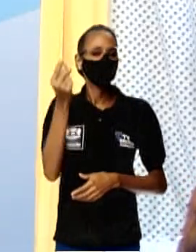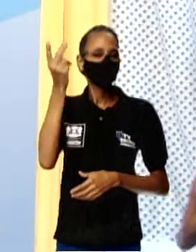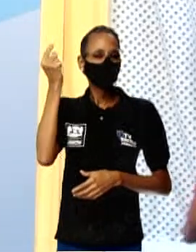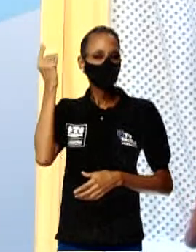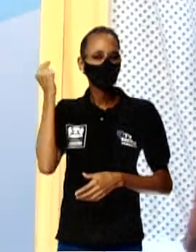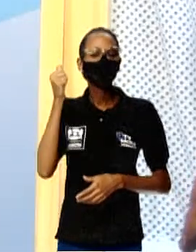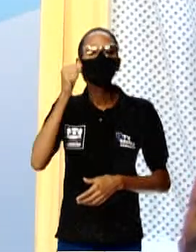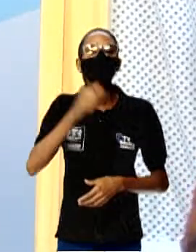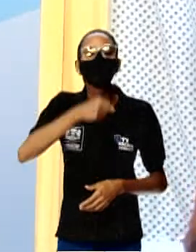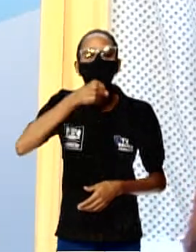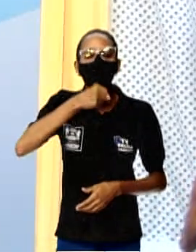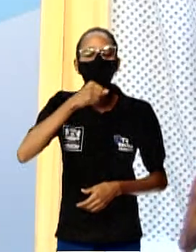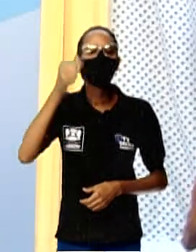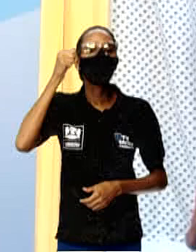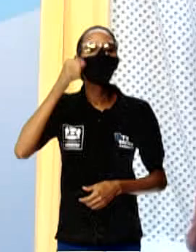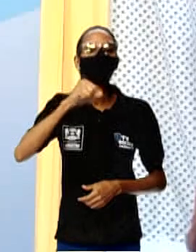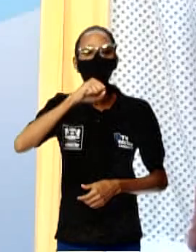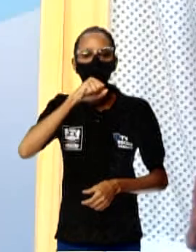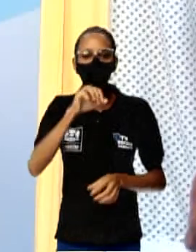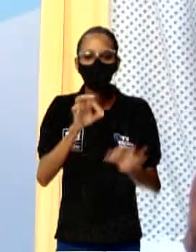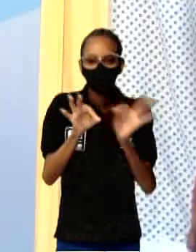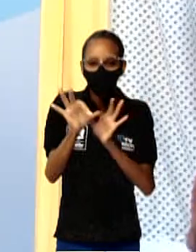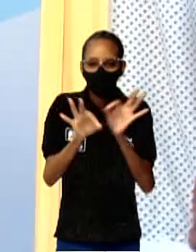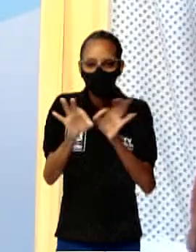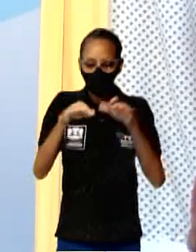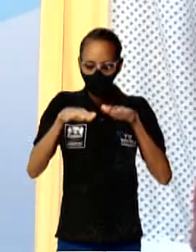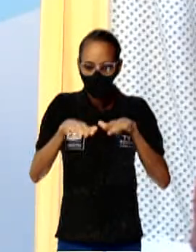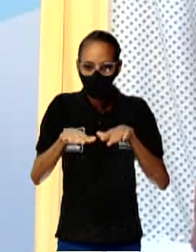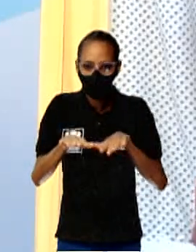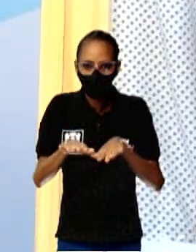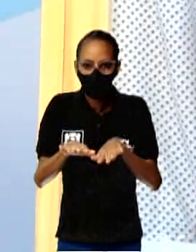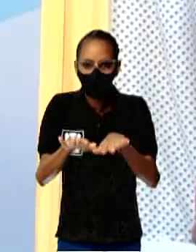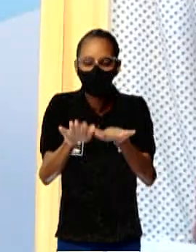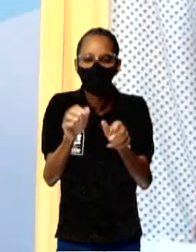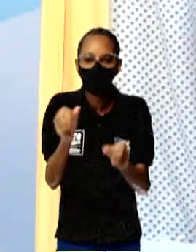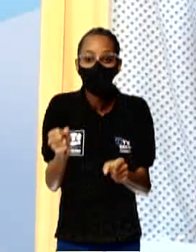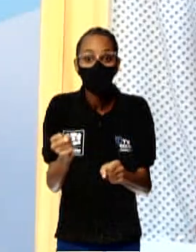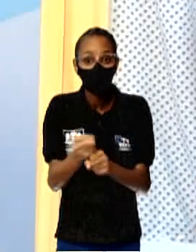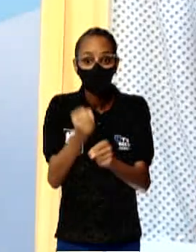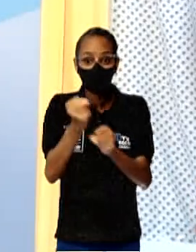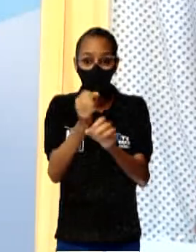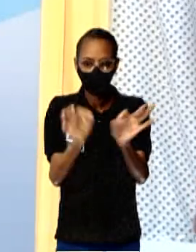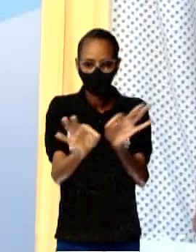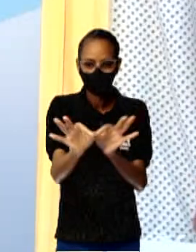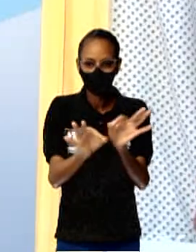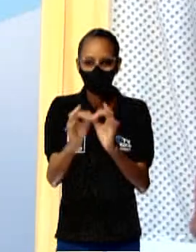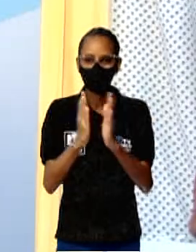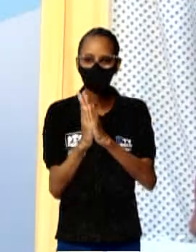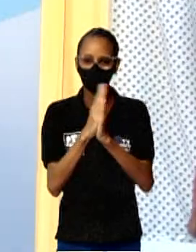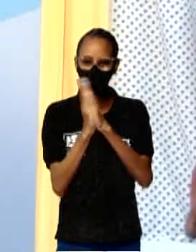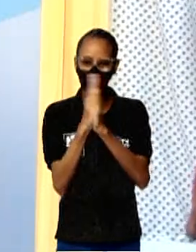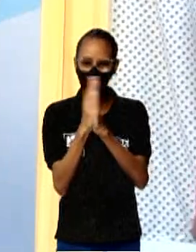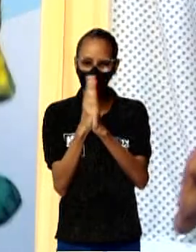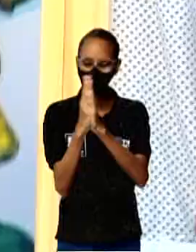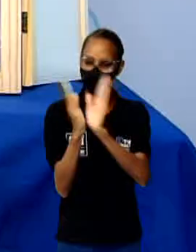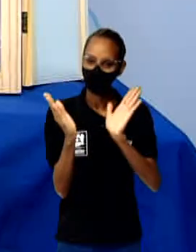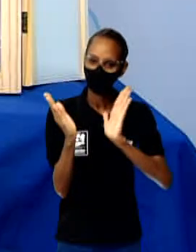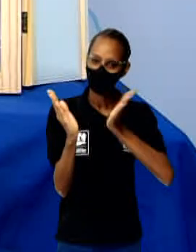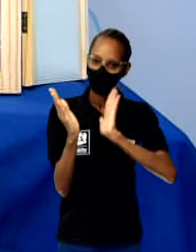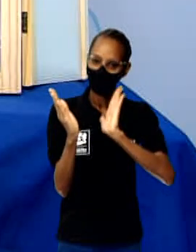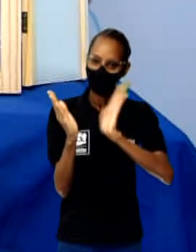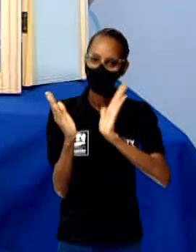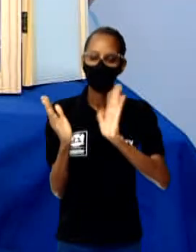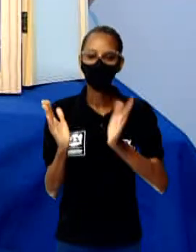vovós as mamães elas costuravam e construíram suas próprias bonecas se a bonequinha